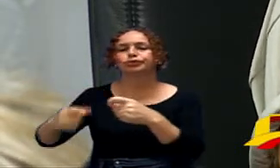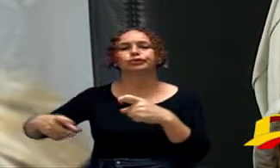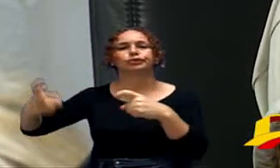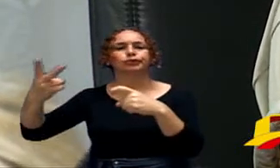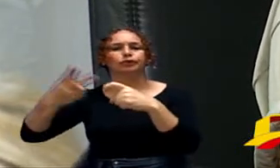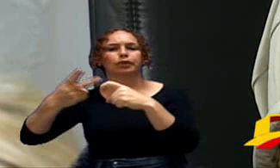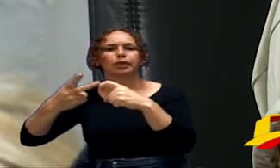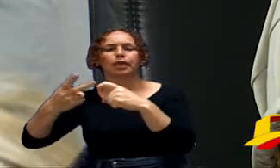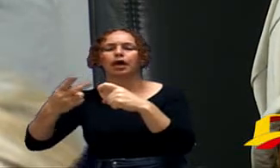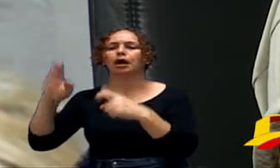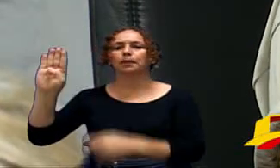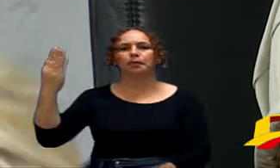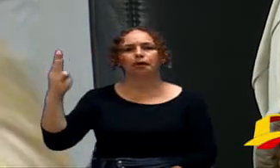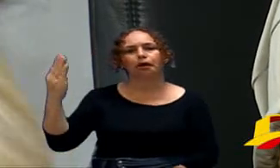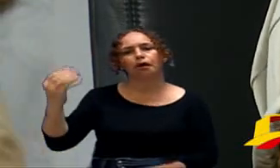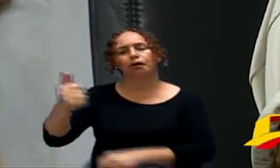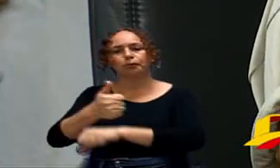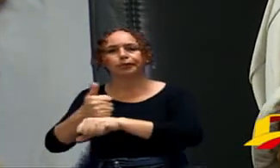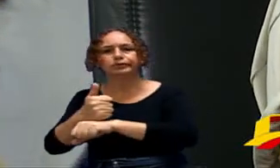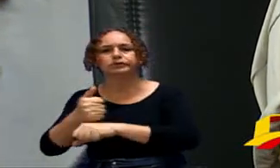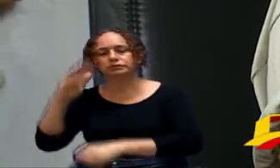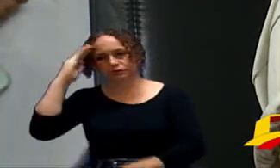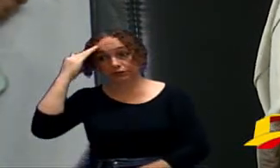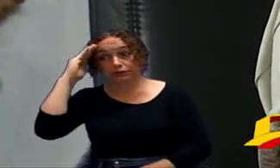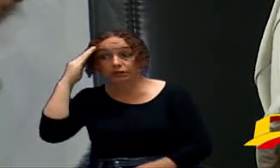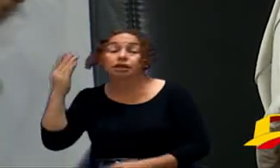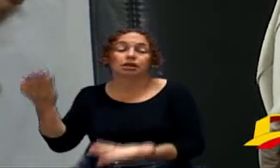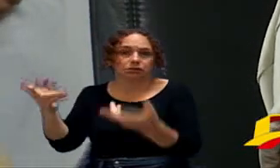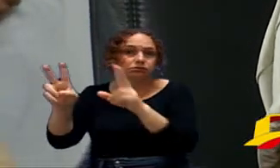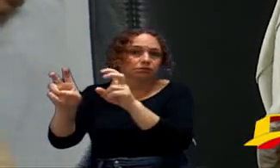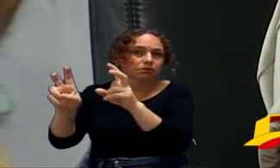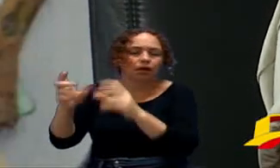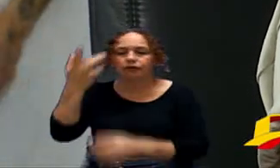os que entendem, né, do assunto. Seria muito mais